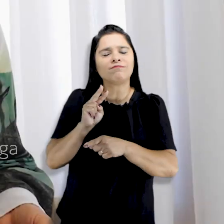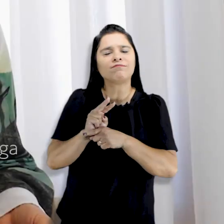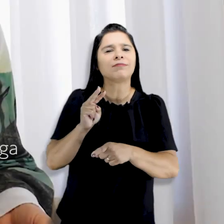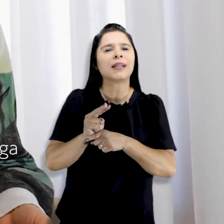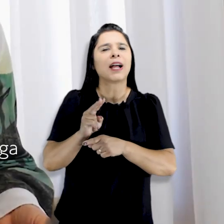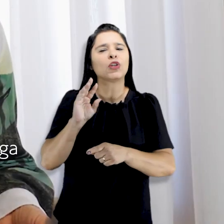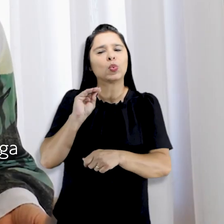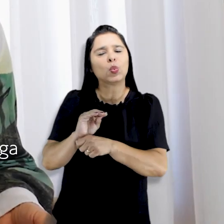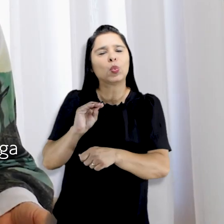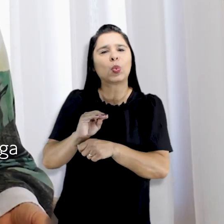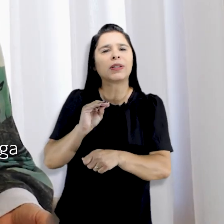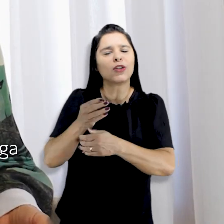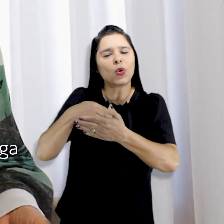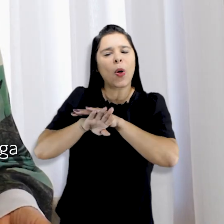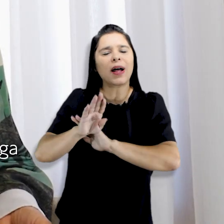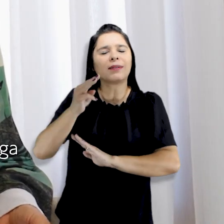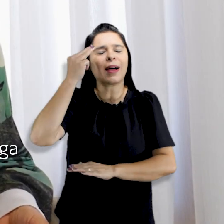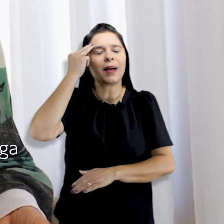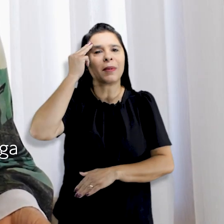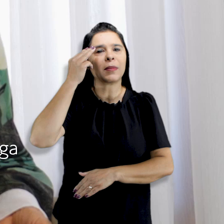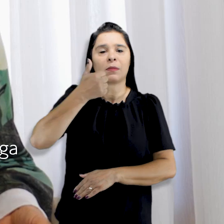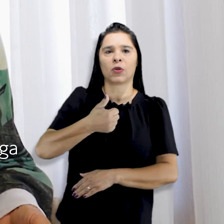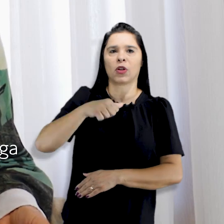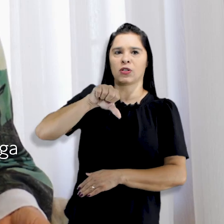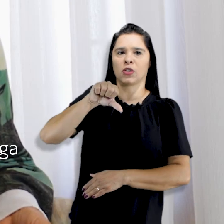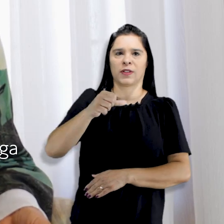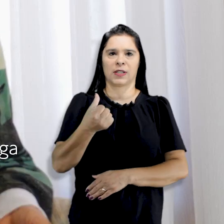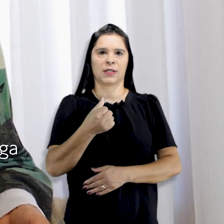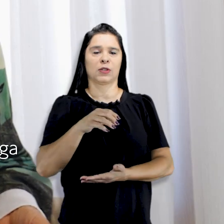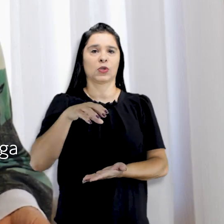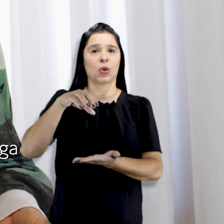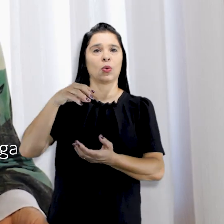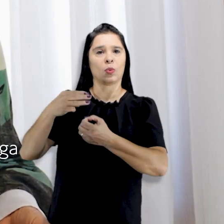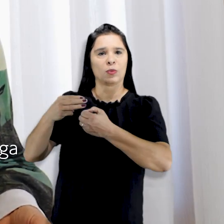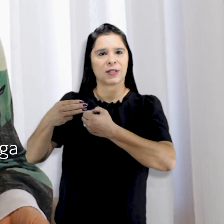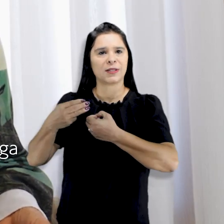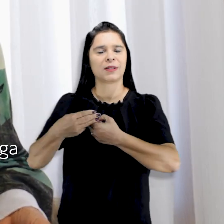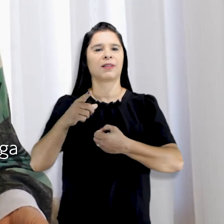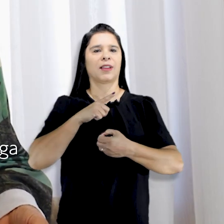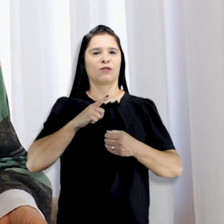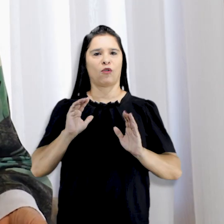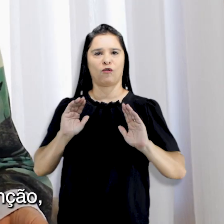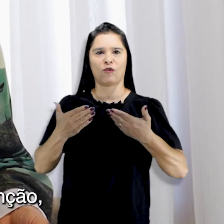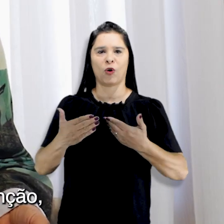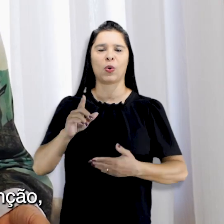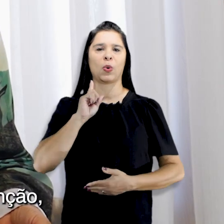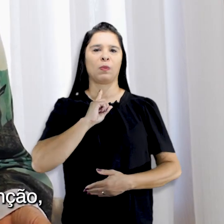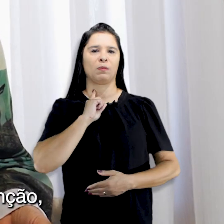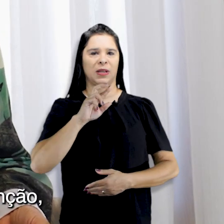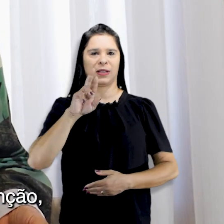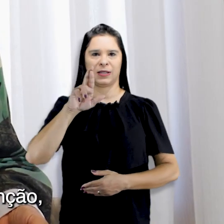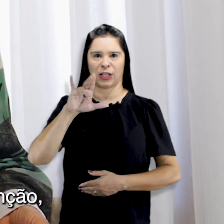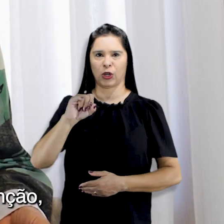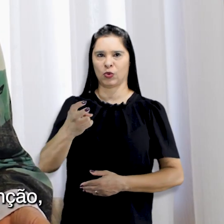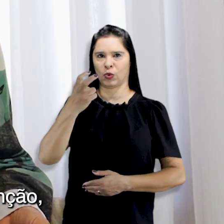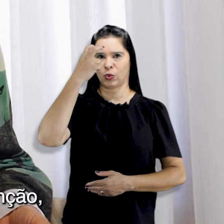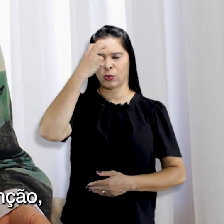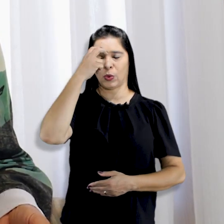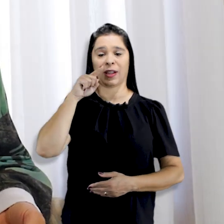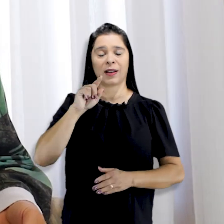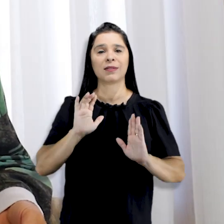Em 1996, o município fez parte do Fórum Minas Rio de Cultura e nesse fórum houve uma carta